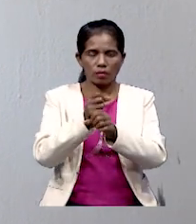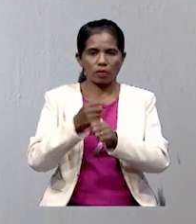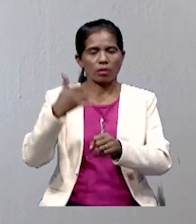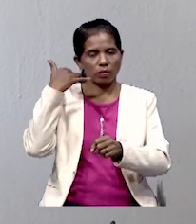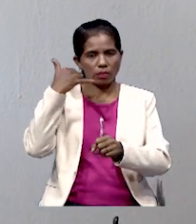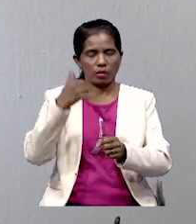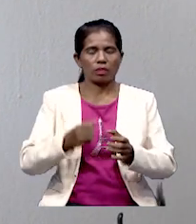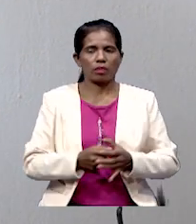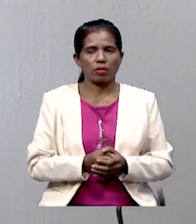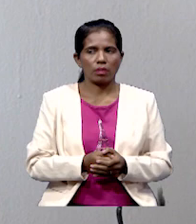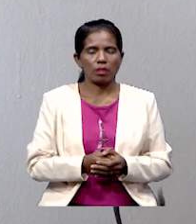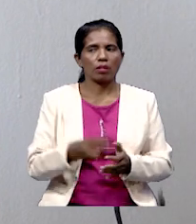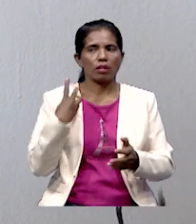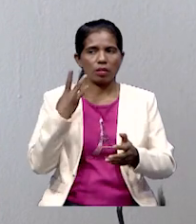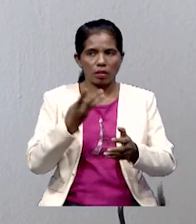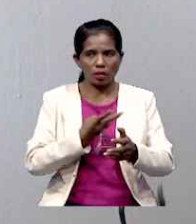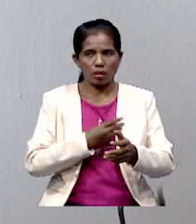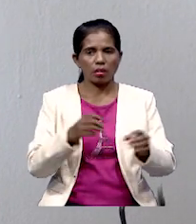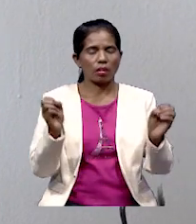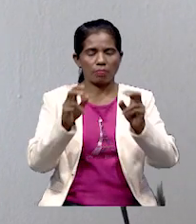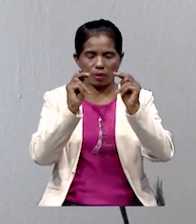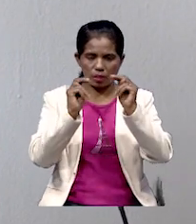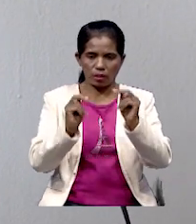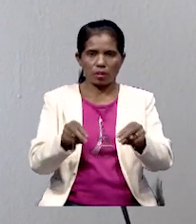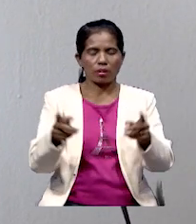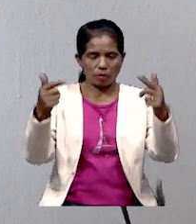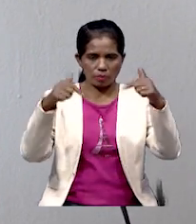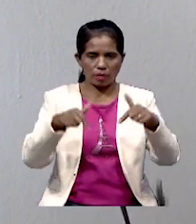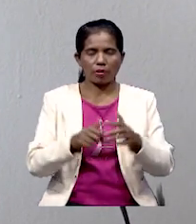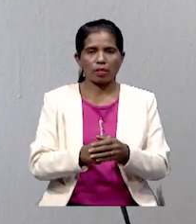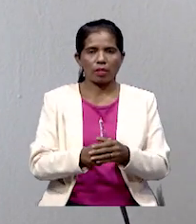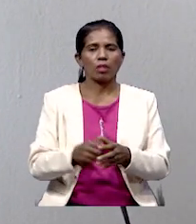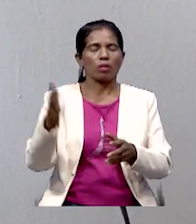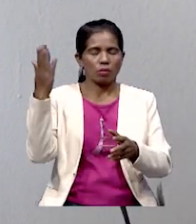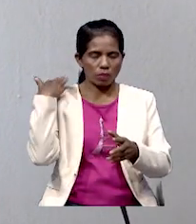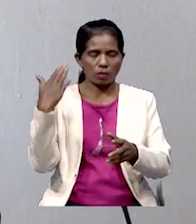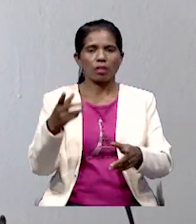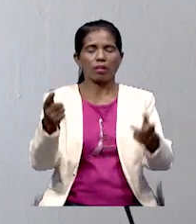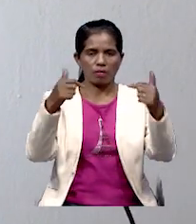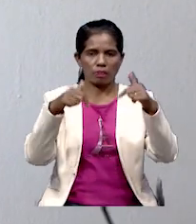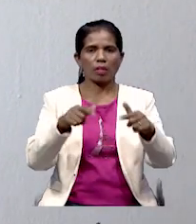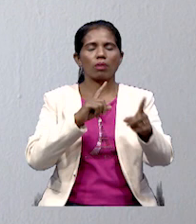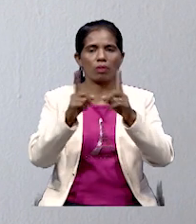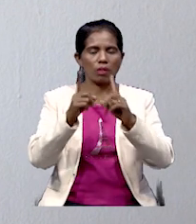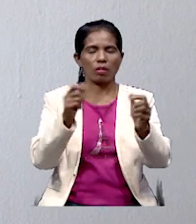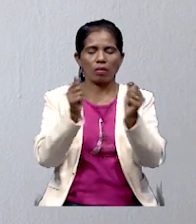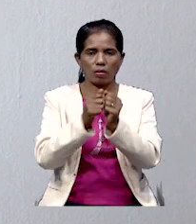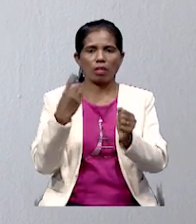kala kala ba sa ida ami nila presida mai kari mes antes nia mai